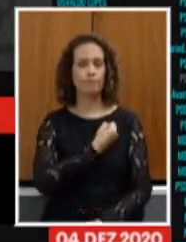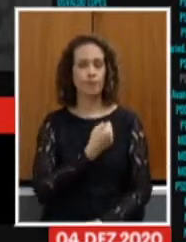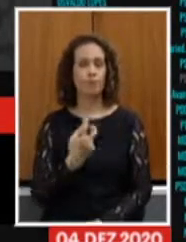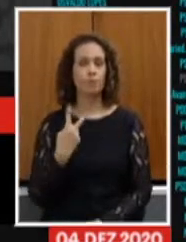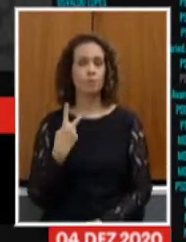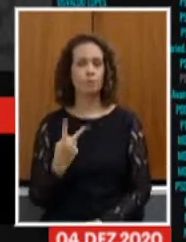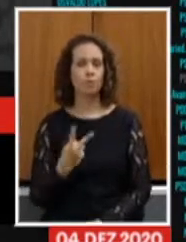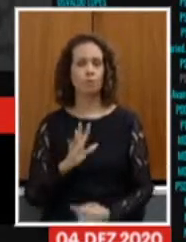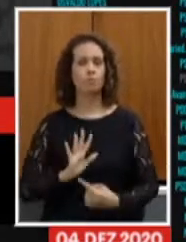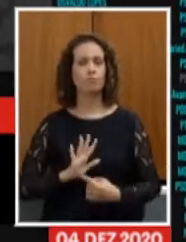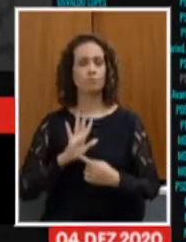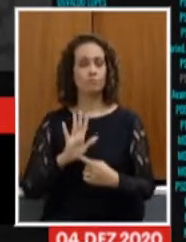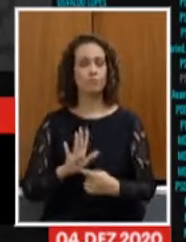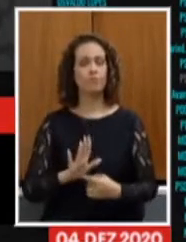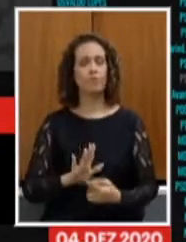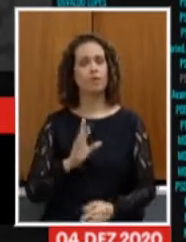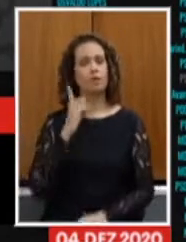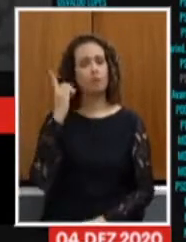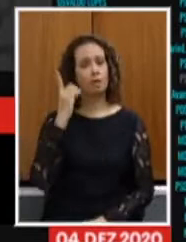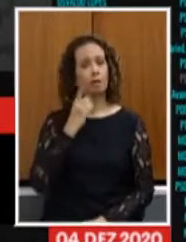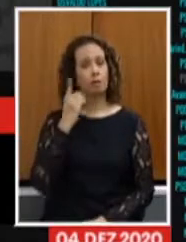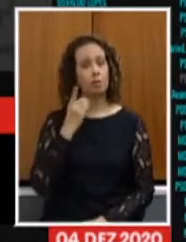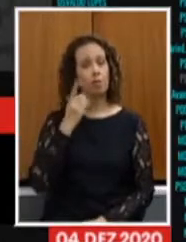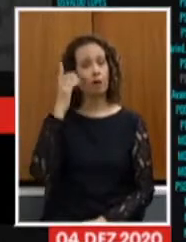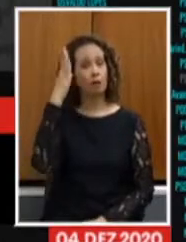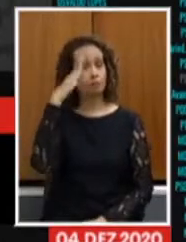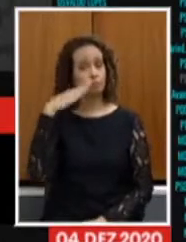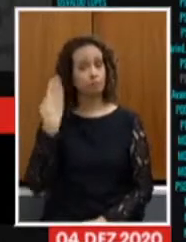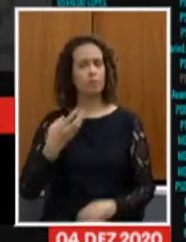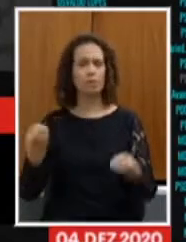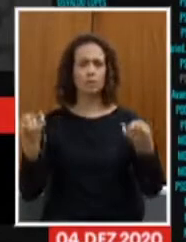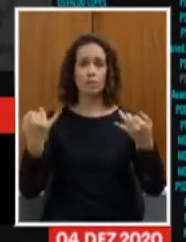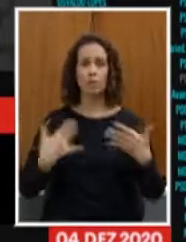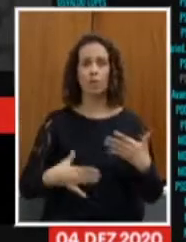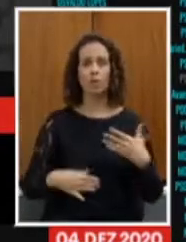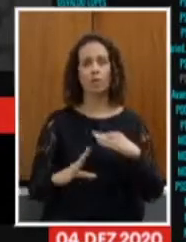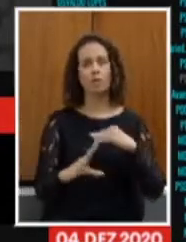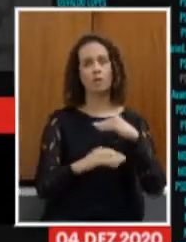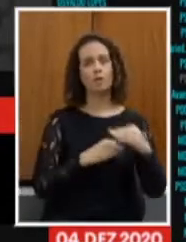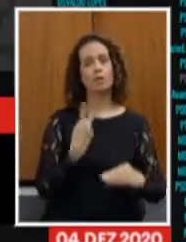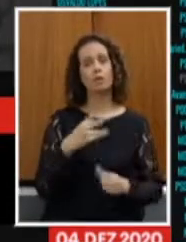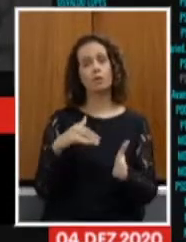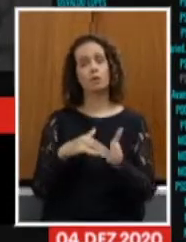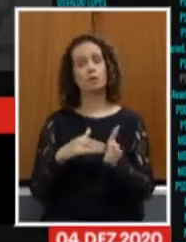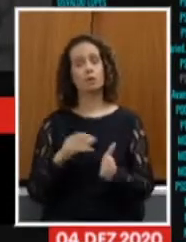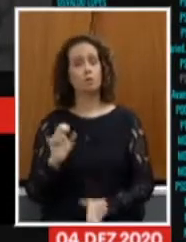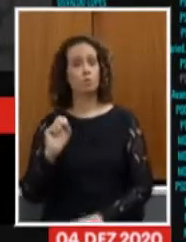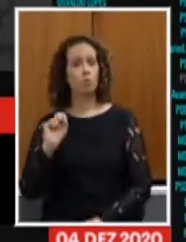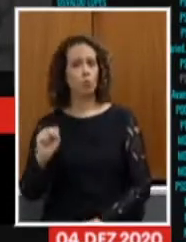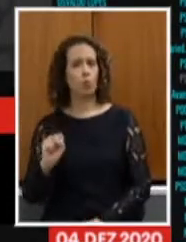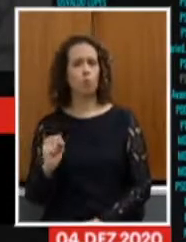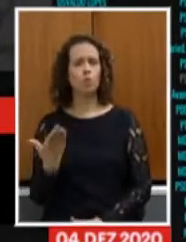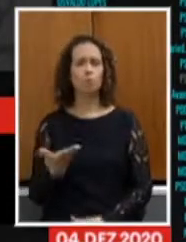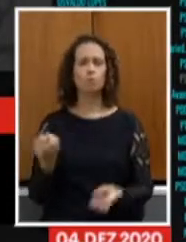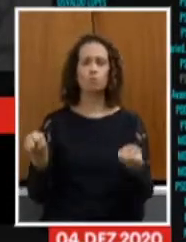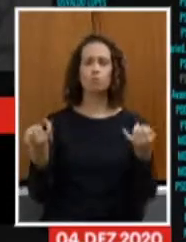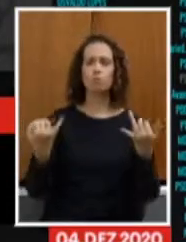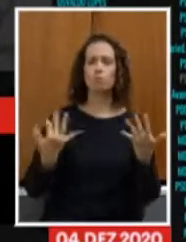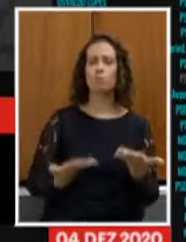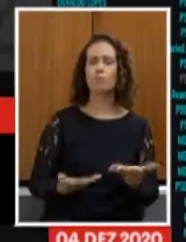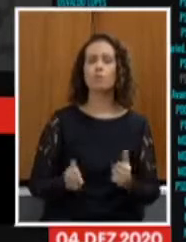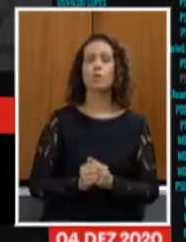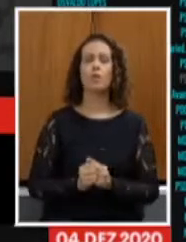foi destacada. A deputada Beatriz Cerqueira explicou que as emendas de números 2 a 8 tratam de conseguir